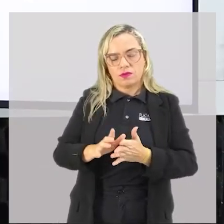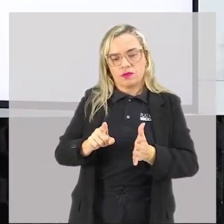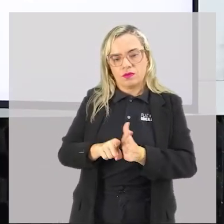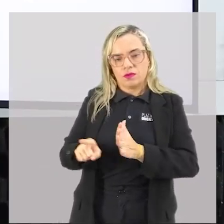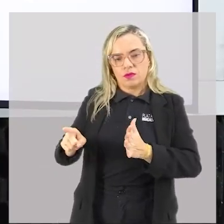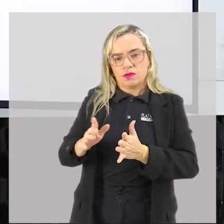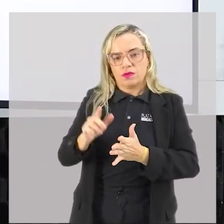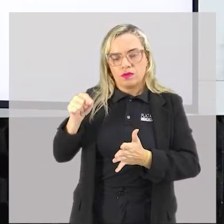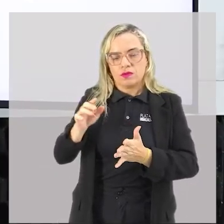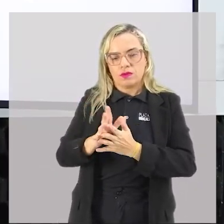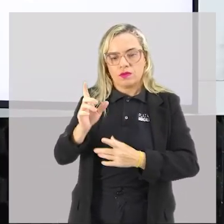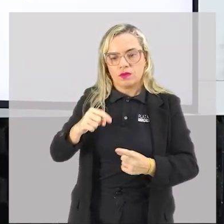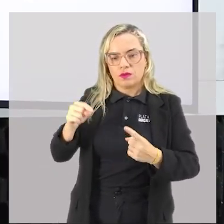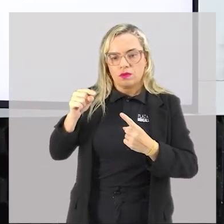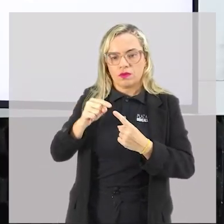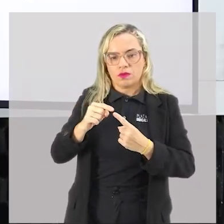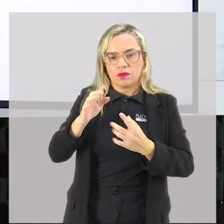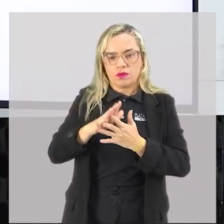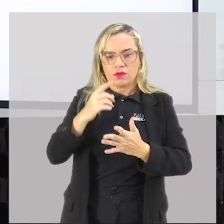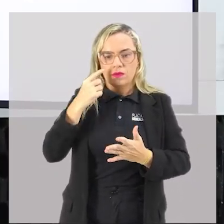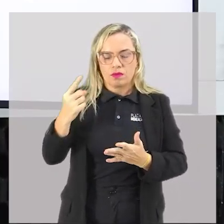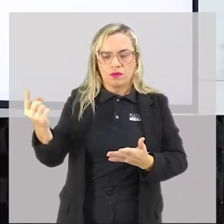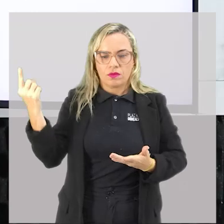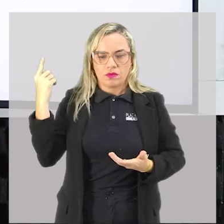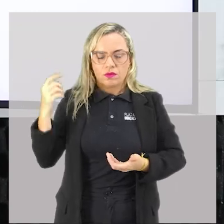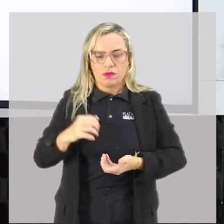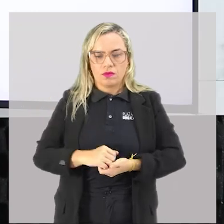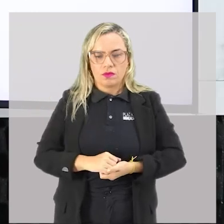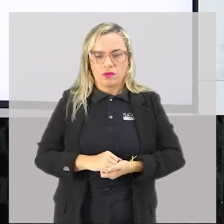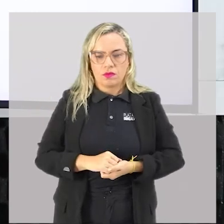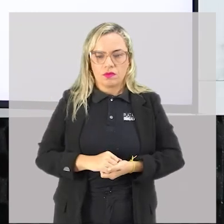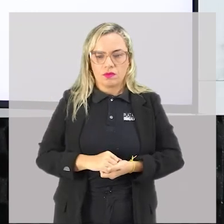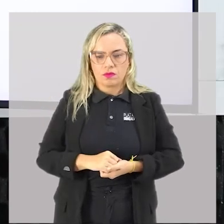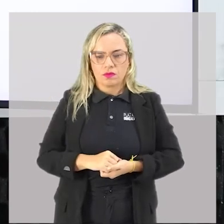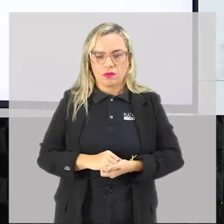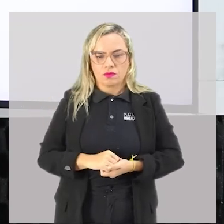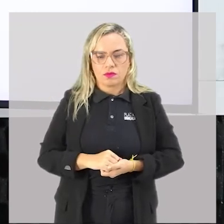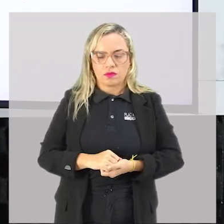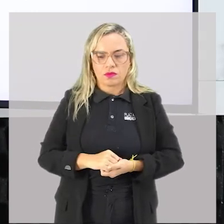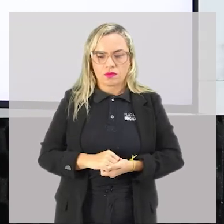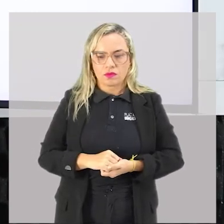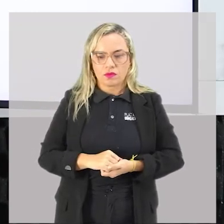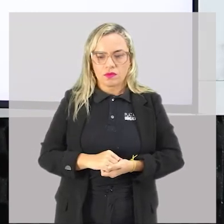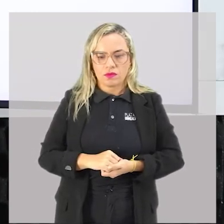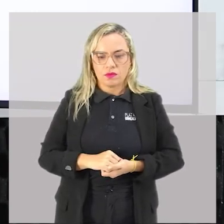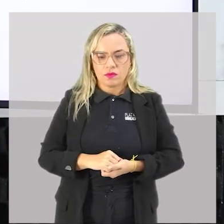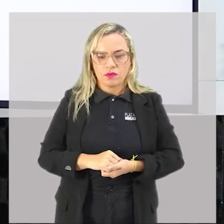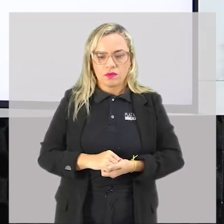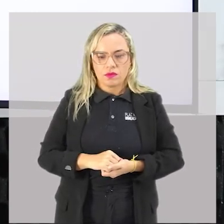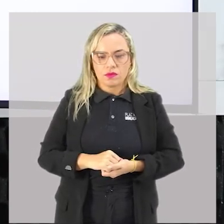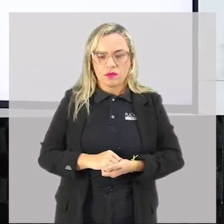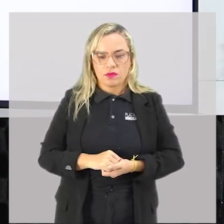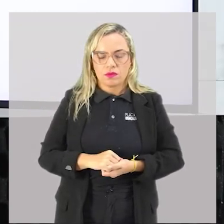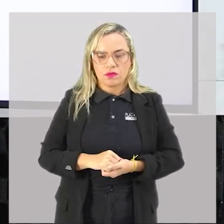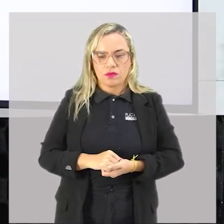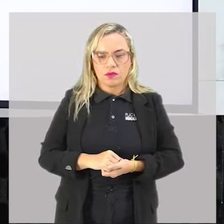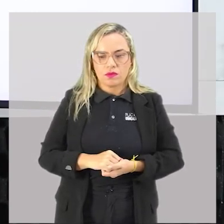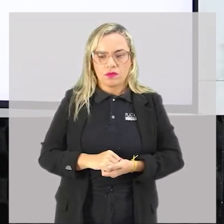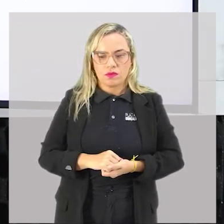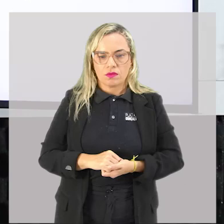para quê? Então eu tenho job interviews, 2 pontos. Employers use interviews